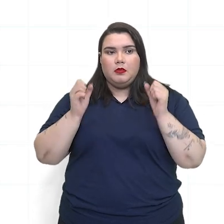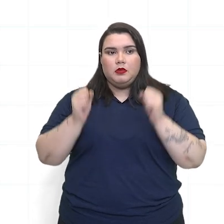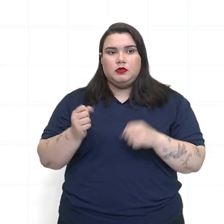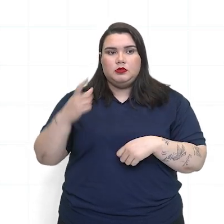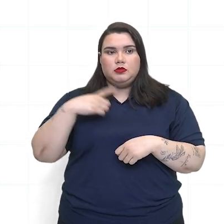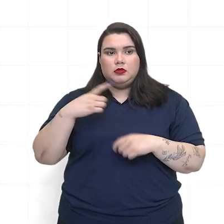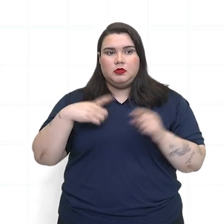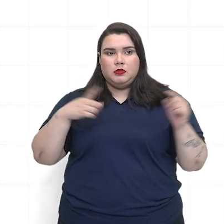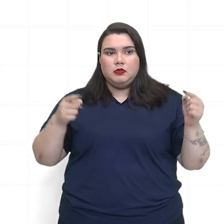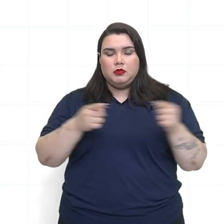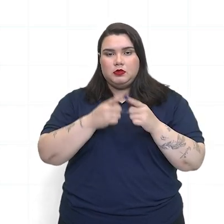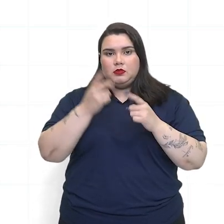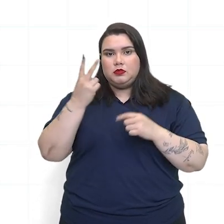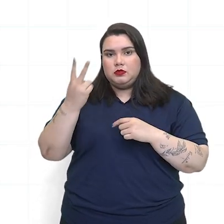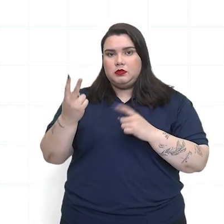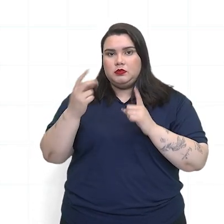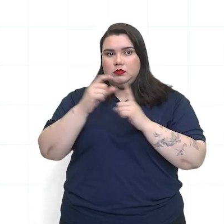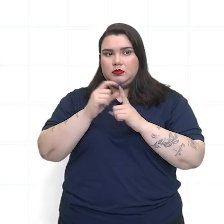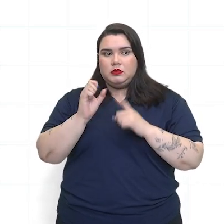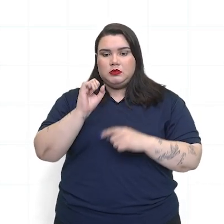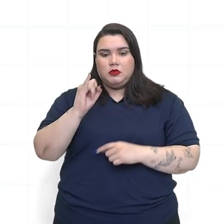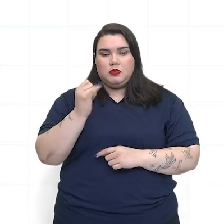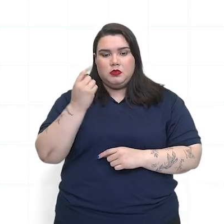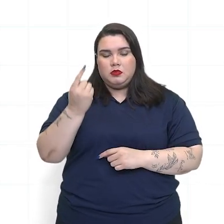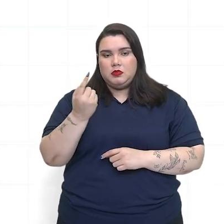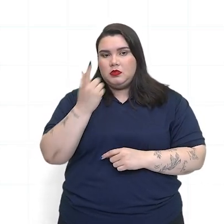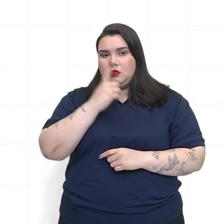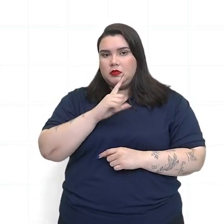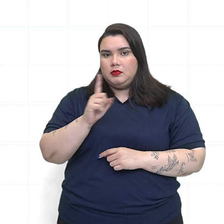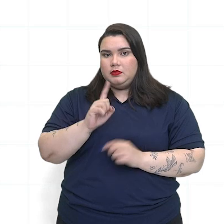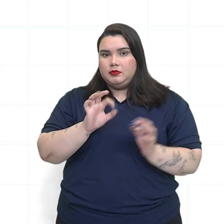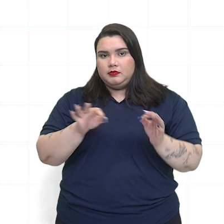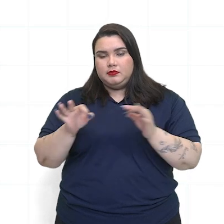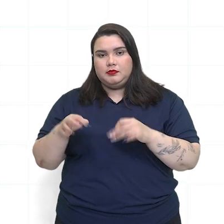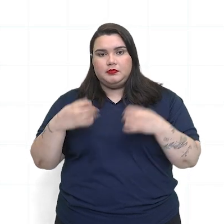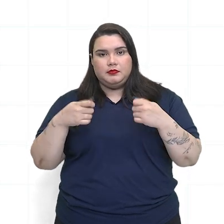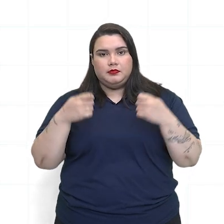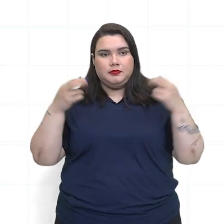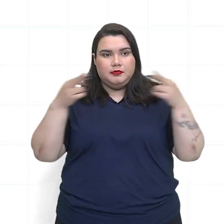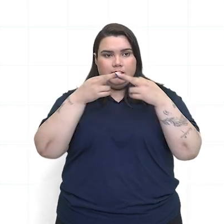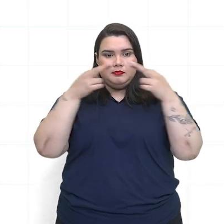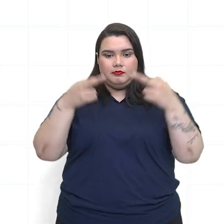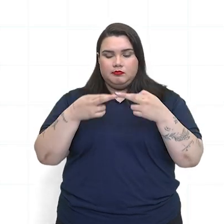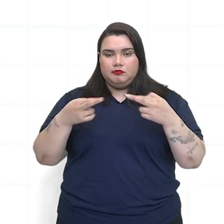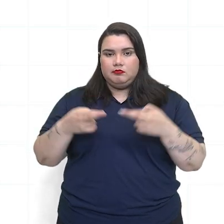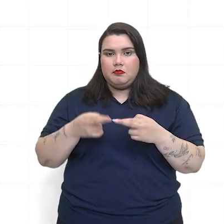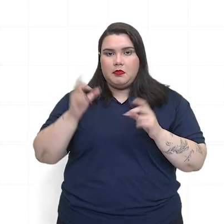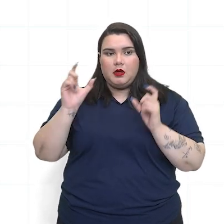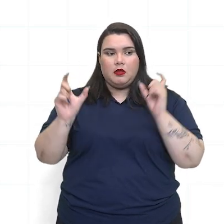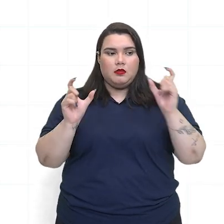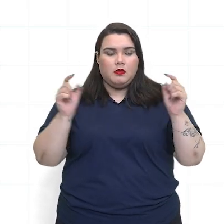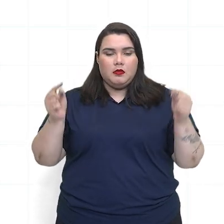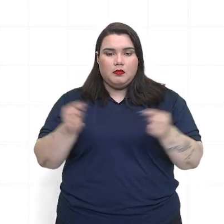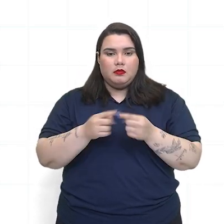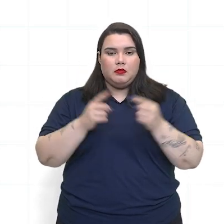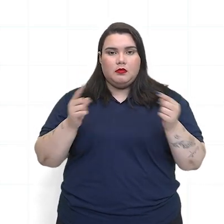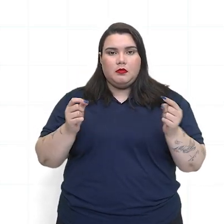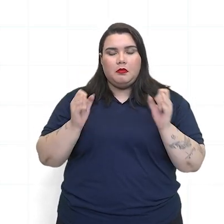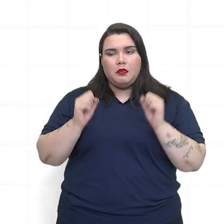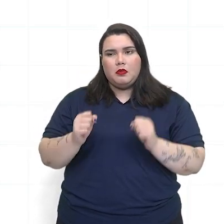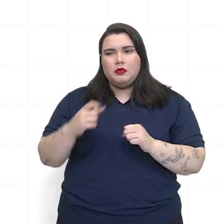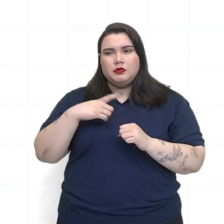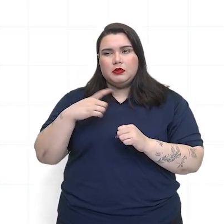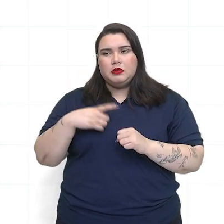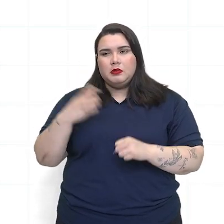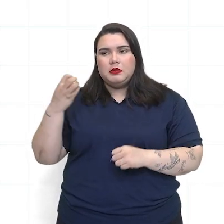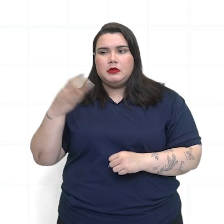há a combinação de 2 palavras. Se for só uma, não tem como ser rima, tá? Tem que combinar sempre com uma outra palavra. Pode até ter